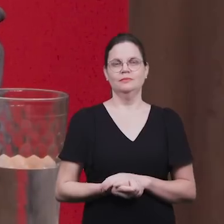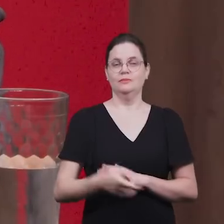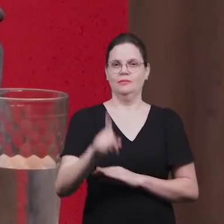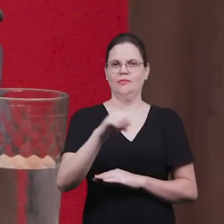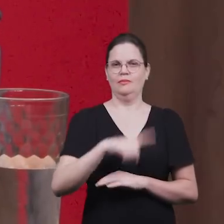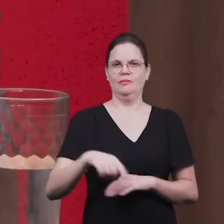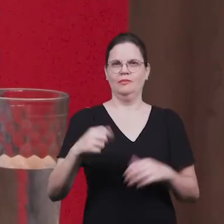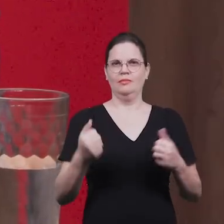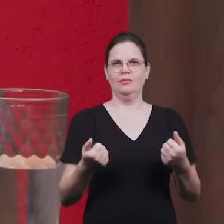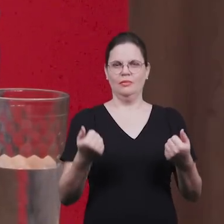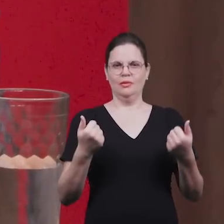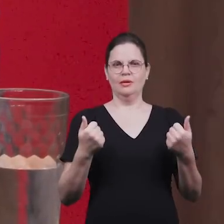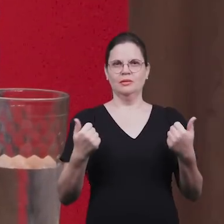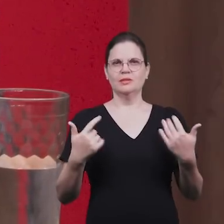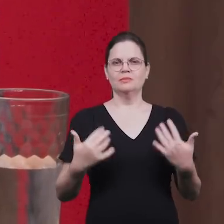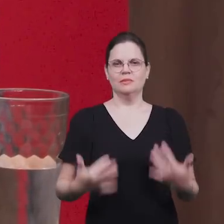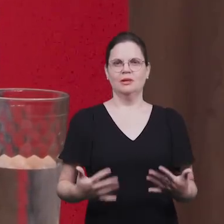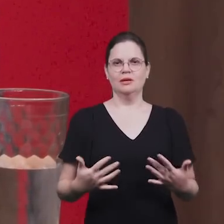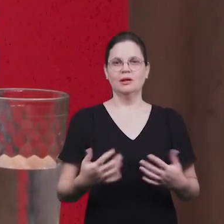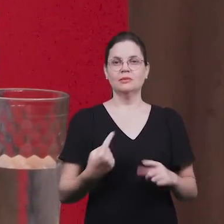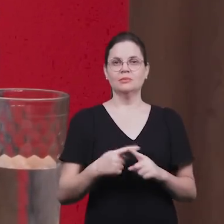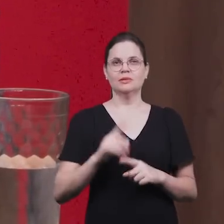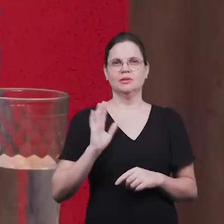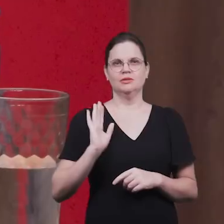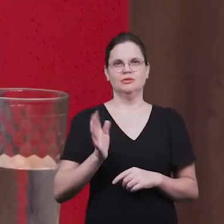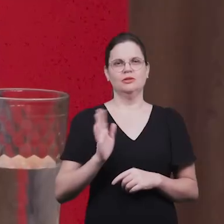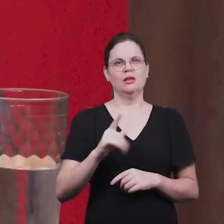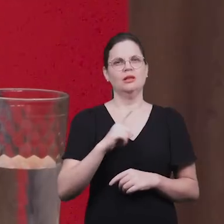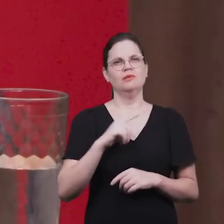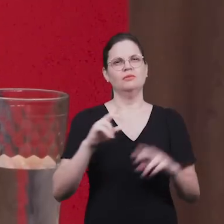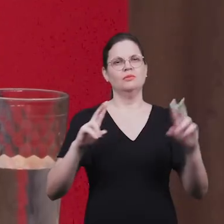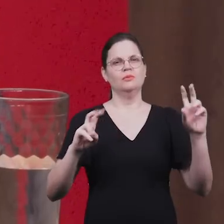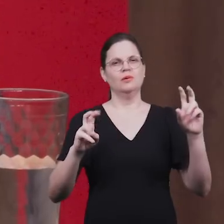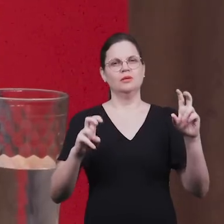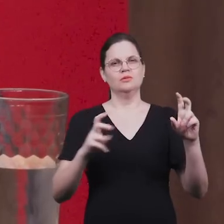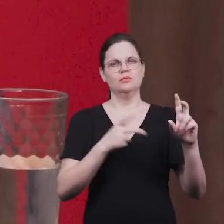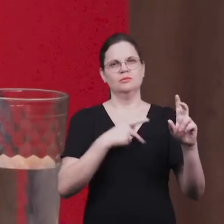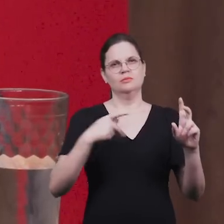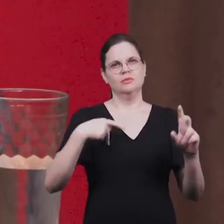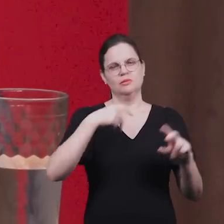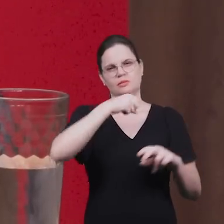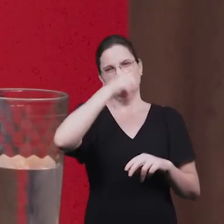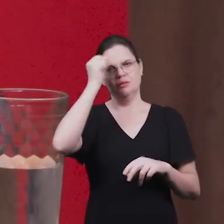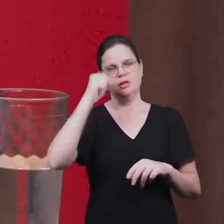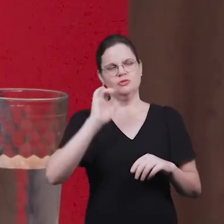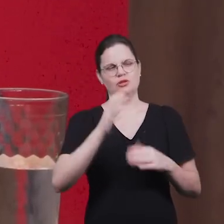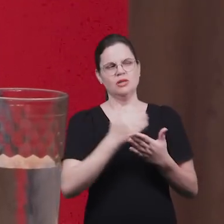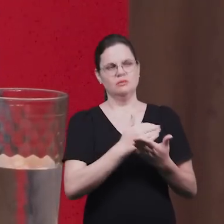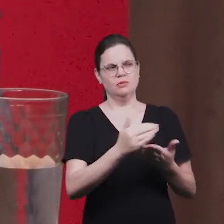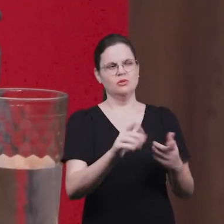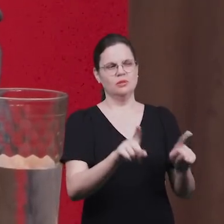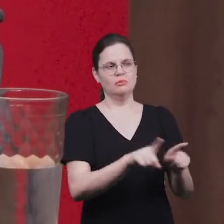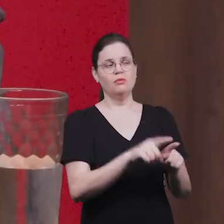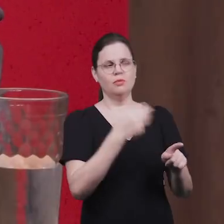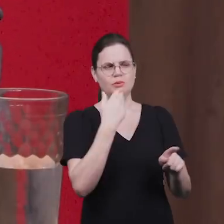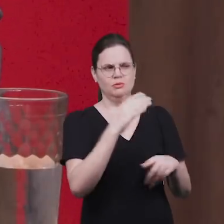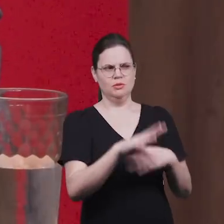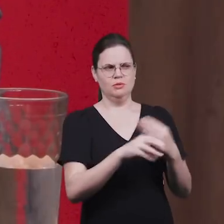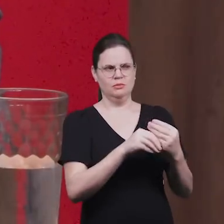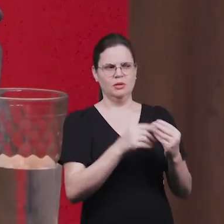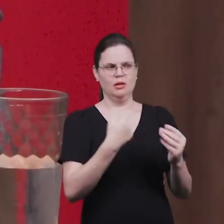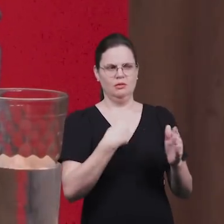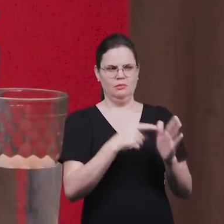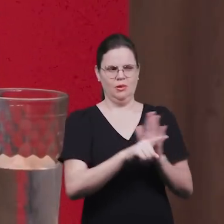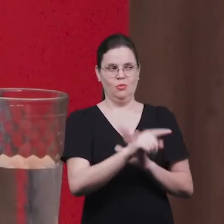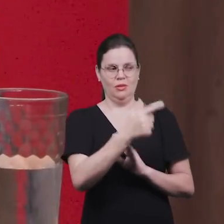vocês falam muito lá no... É um assunto também que o Sérgio falou no início, depois eu queria que você falasse sobre isso. Ok. Que é a